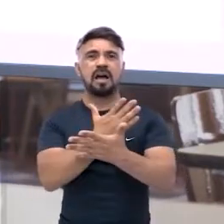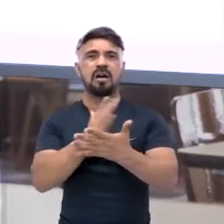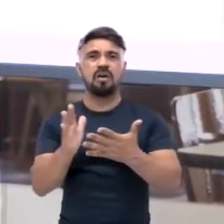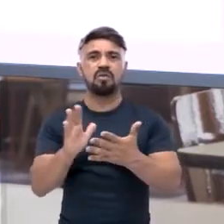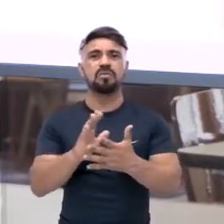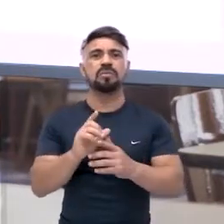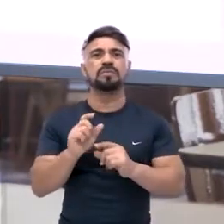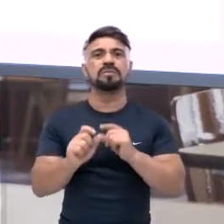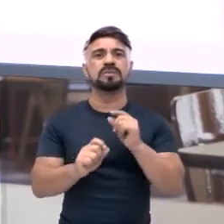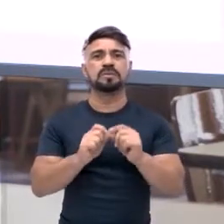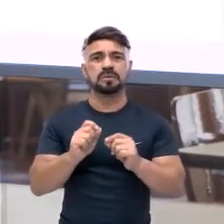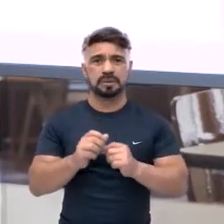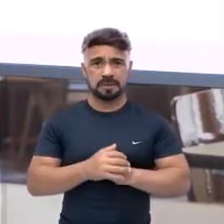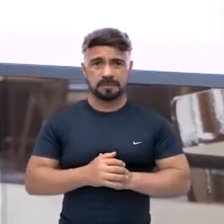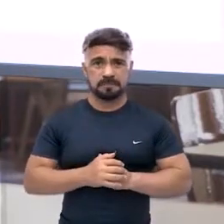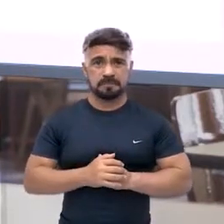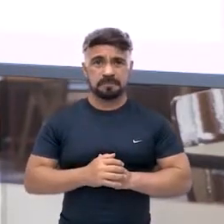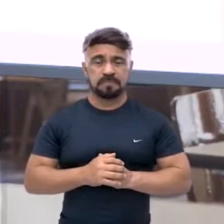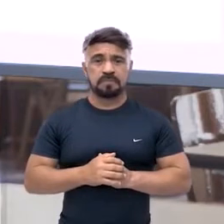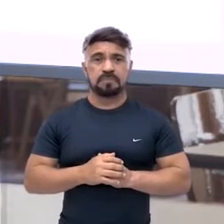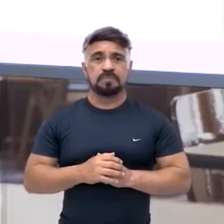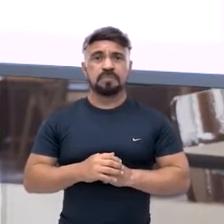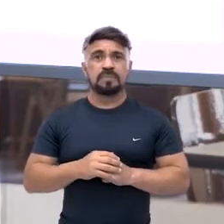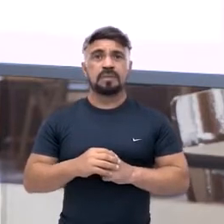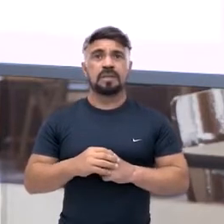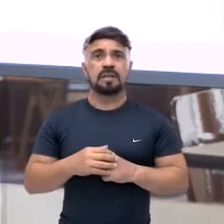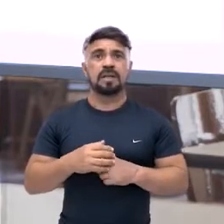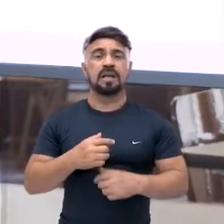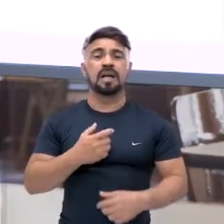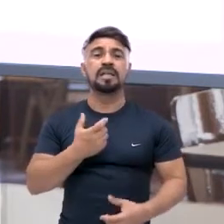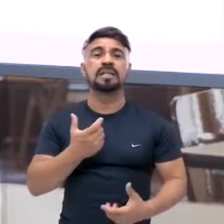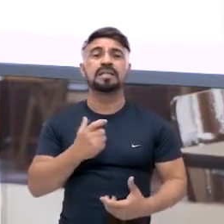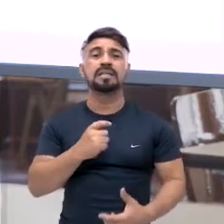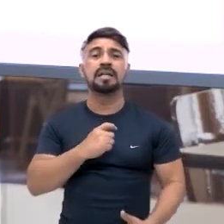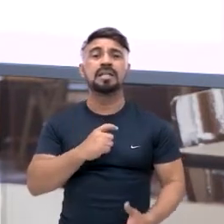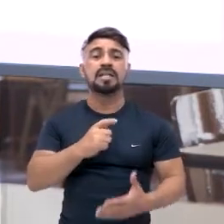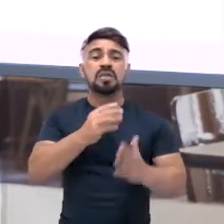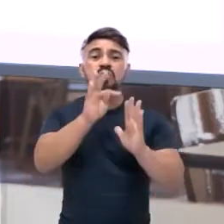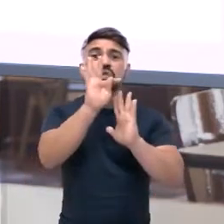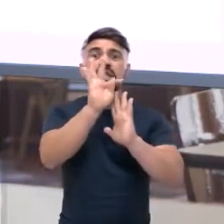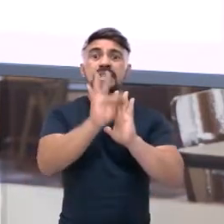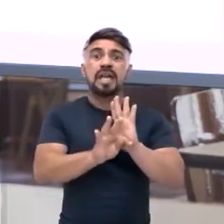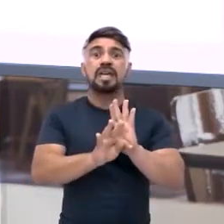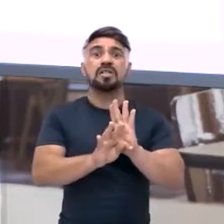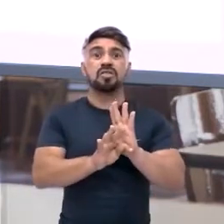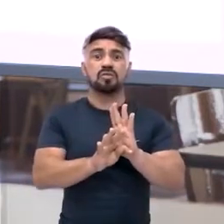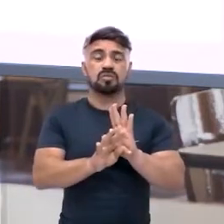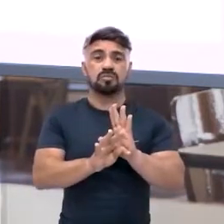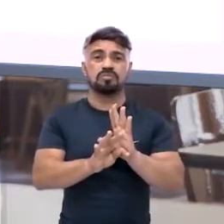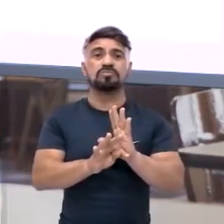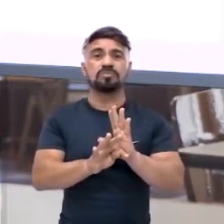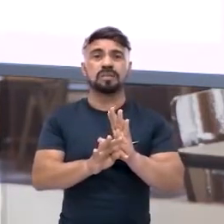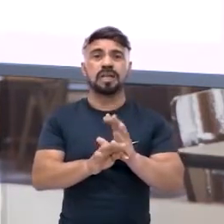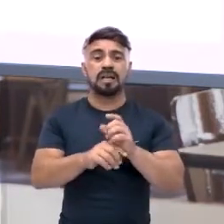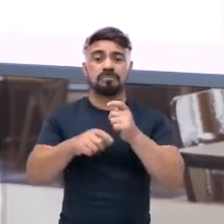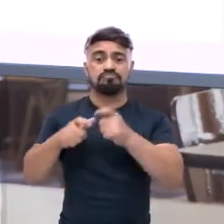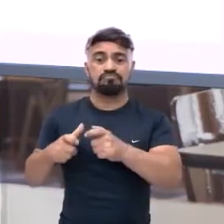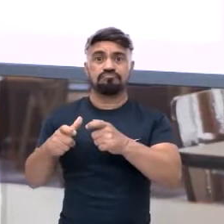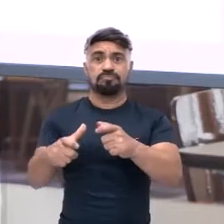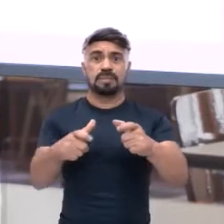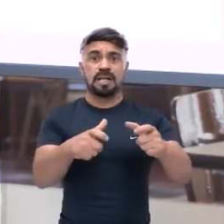aqui algumas sinalizações, que é justamente a entonação do texto, é justamente